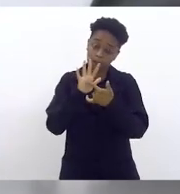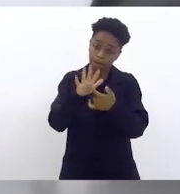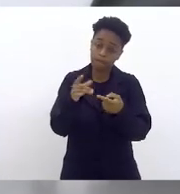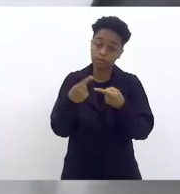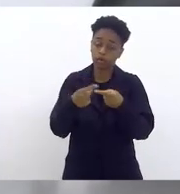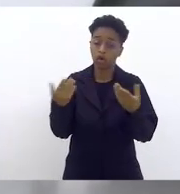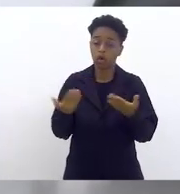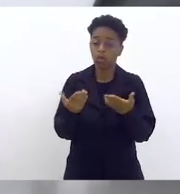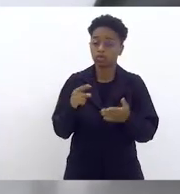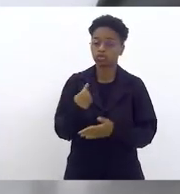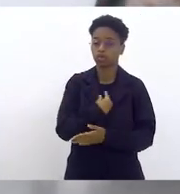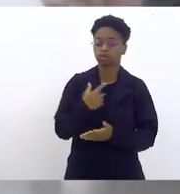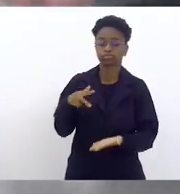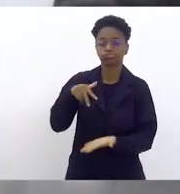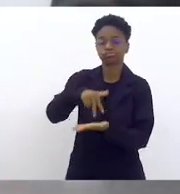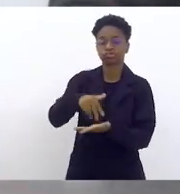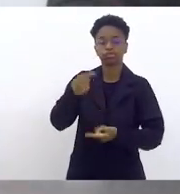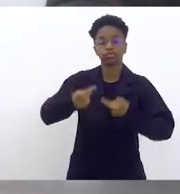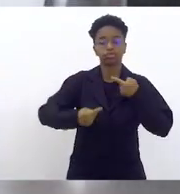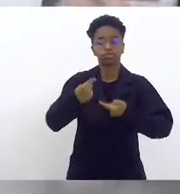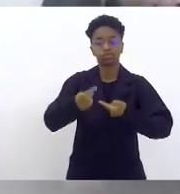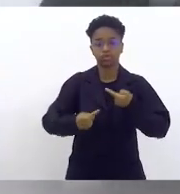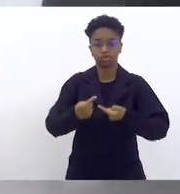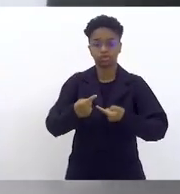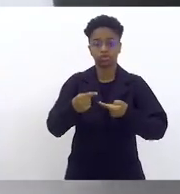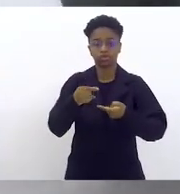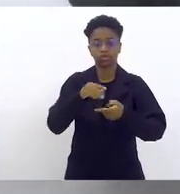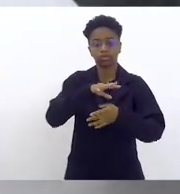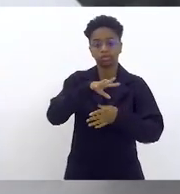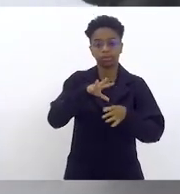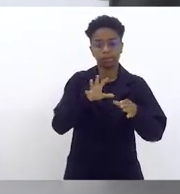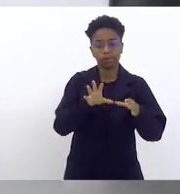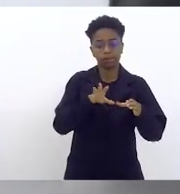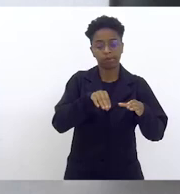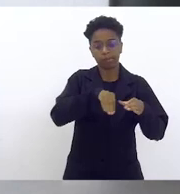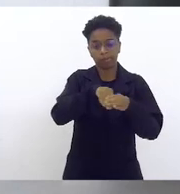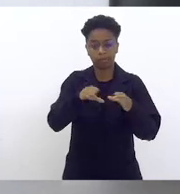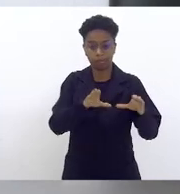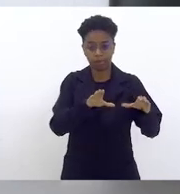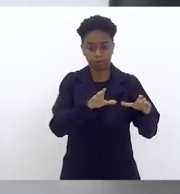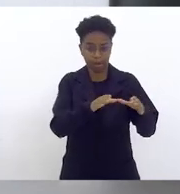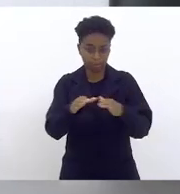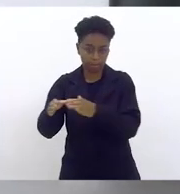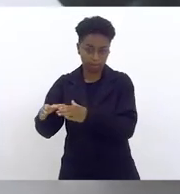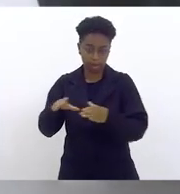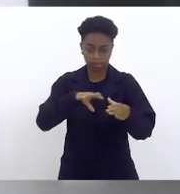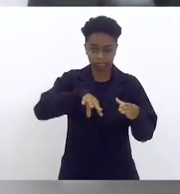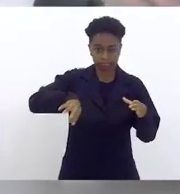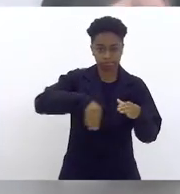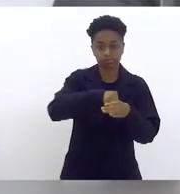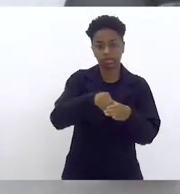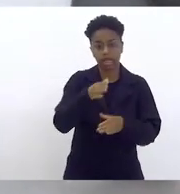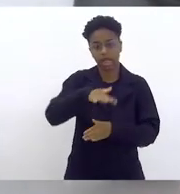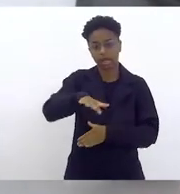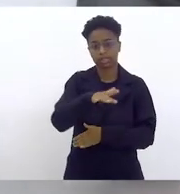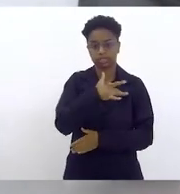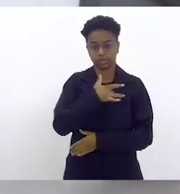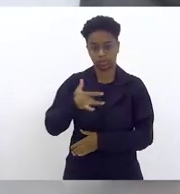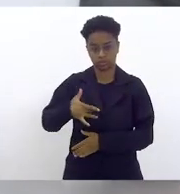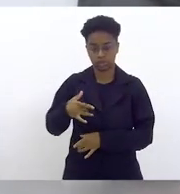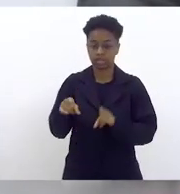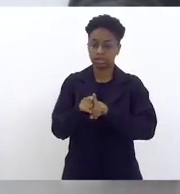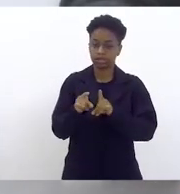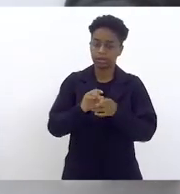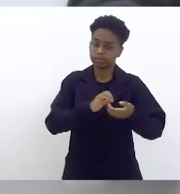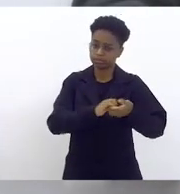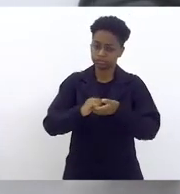nós estamos hoje aqui discutindo o complexo econômico industrial da Saúde quero saudade de uma maneira muito especial ao